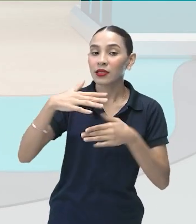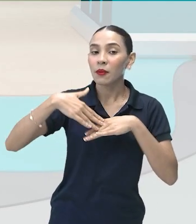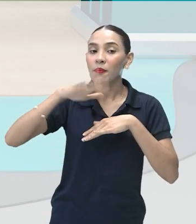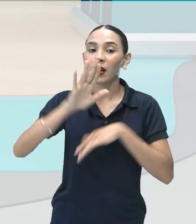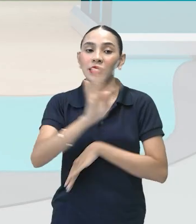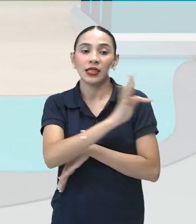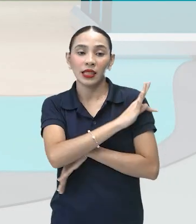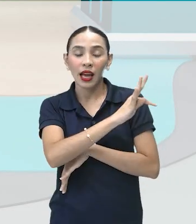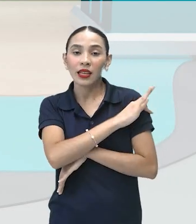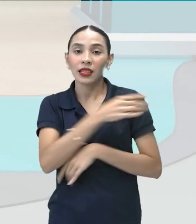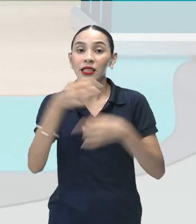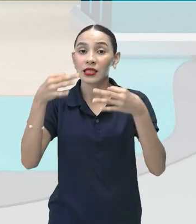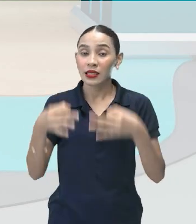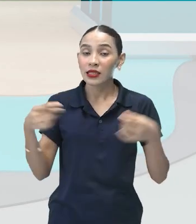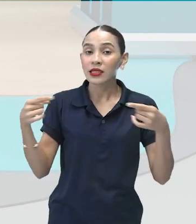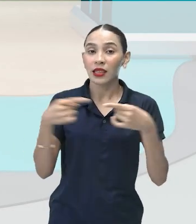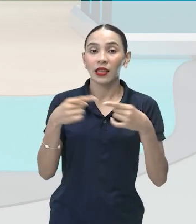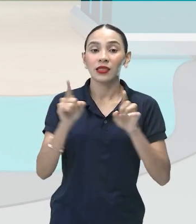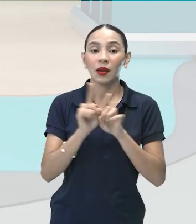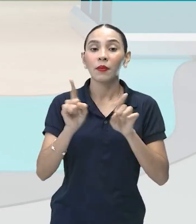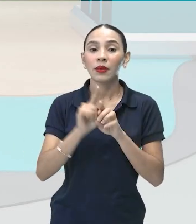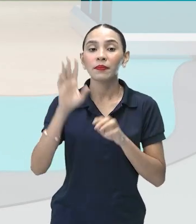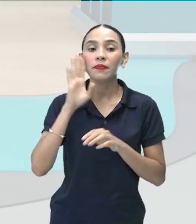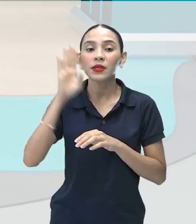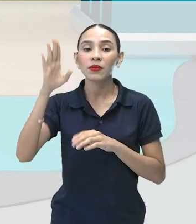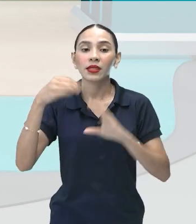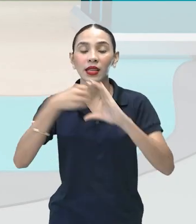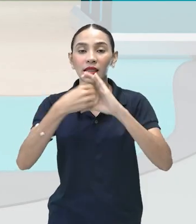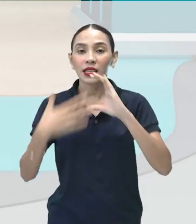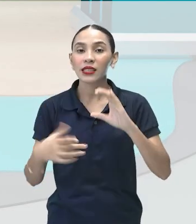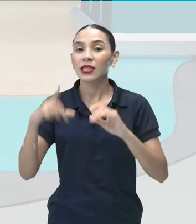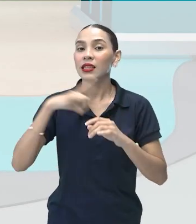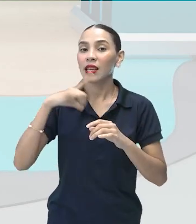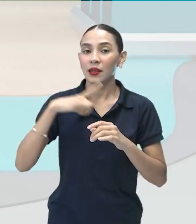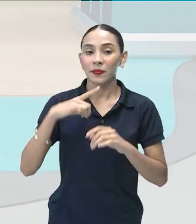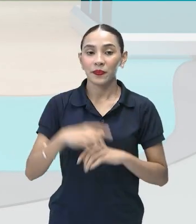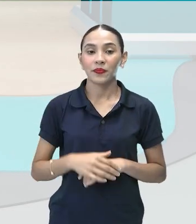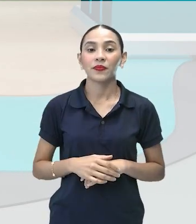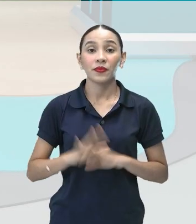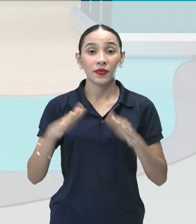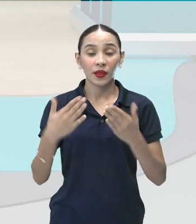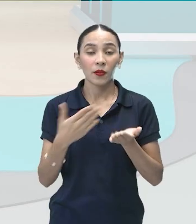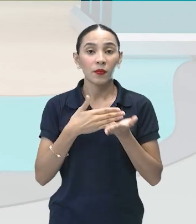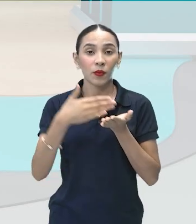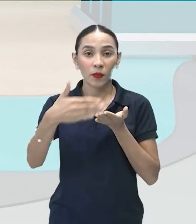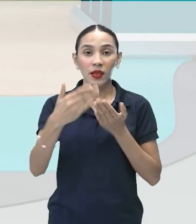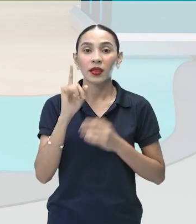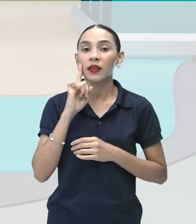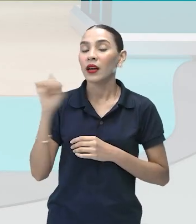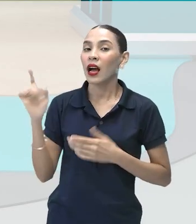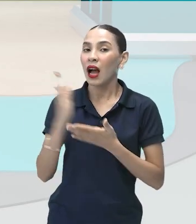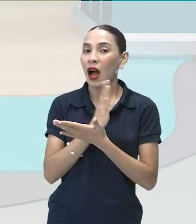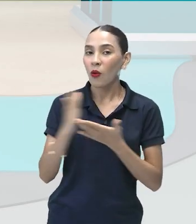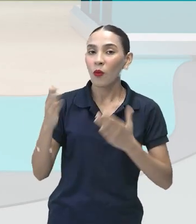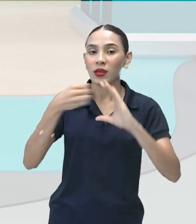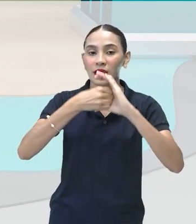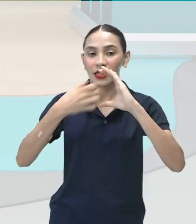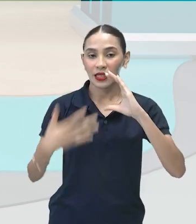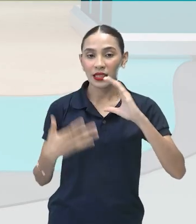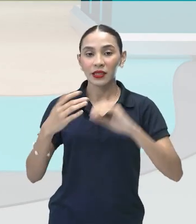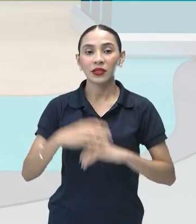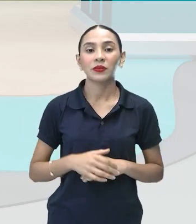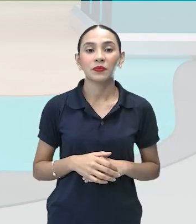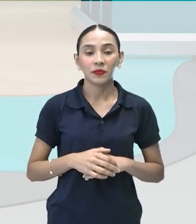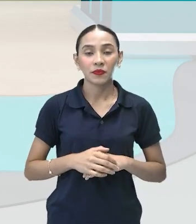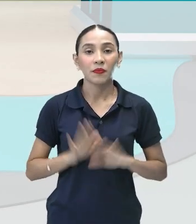mais técnicas e refinadas. As principais características incluem, nós vamos mostrar algumas dessas